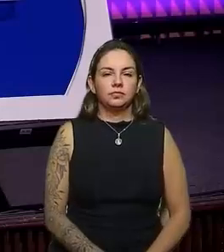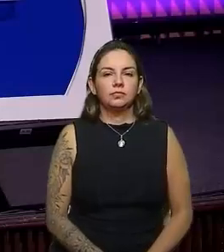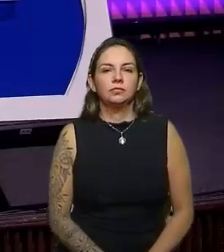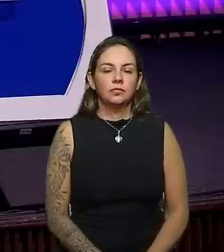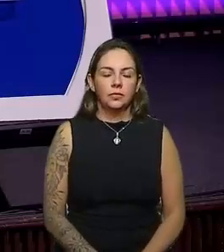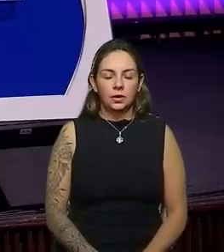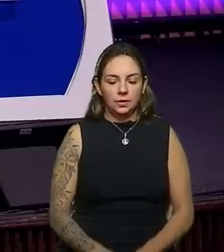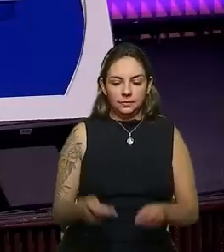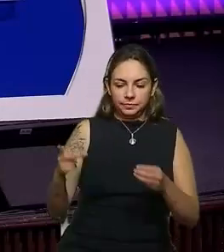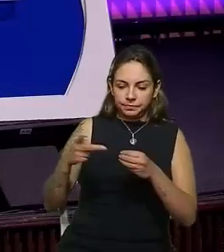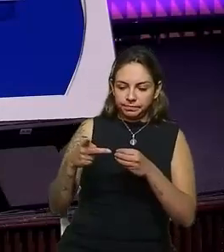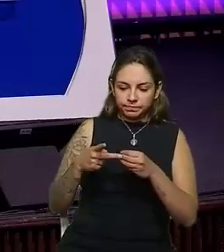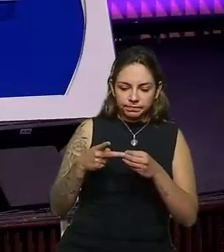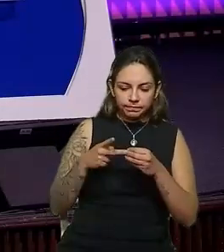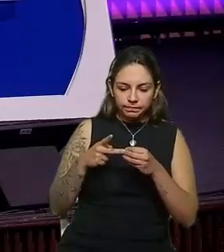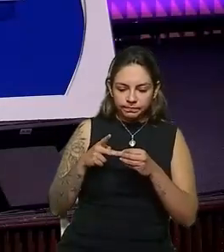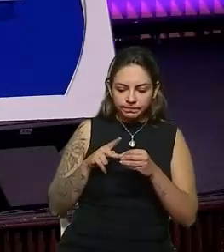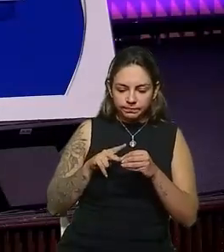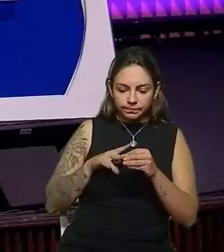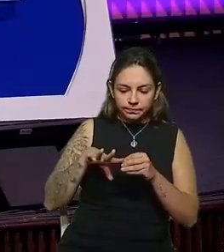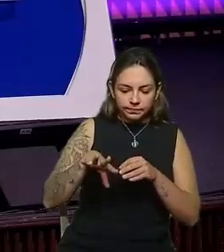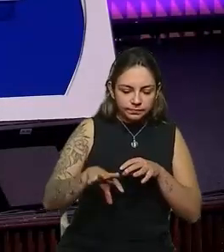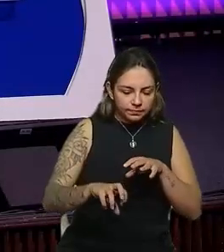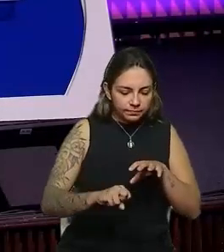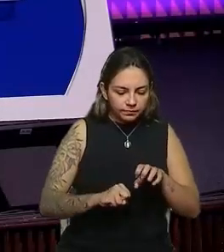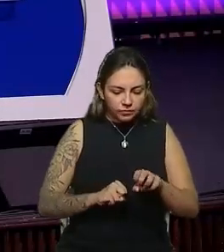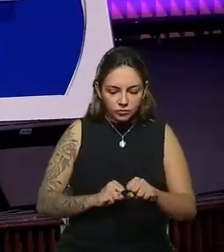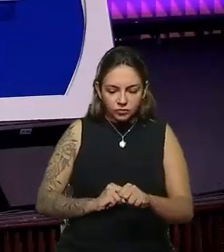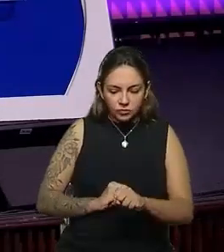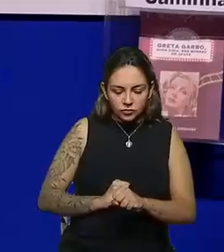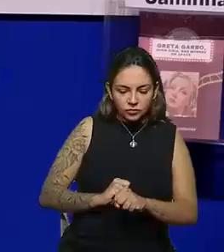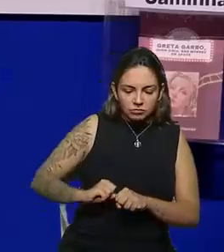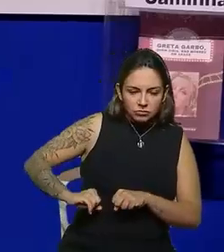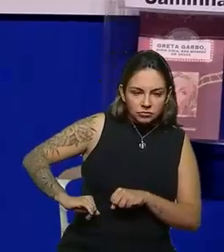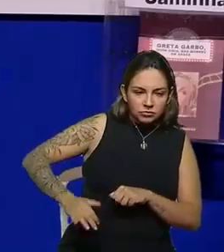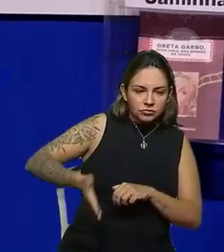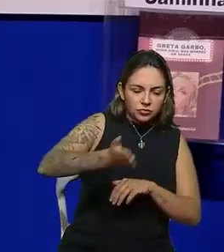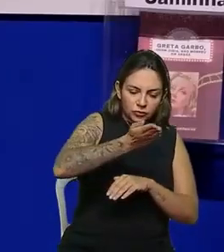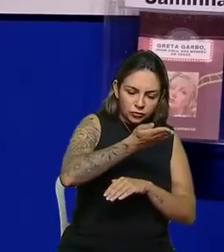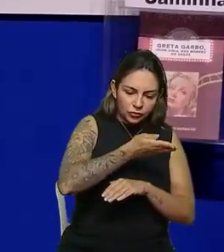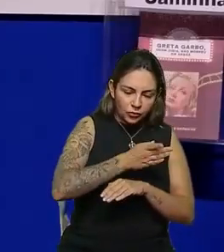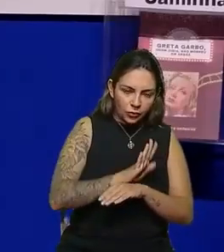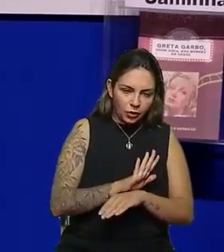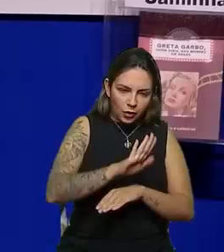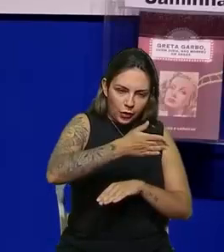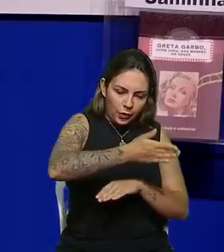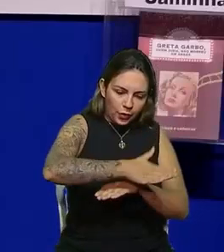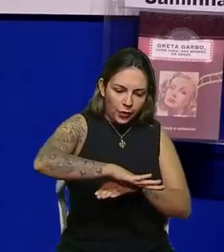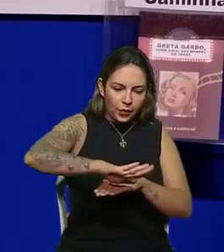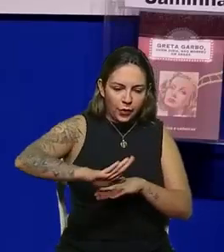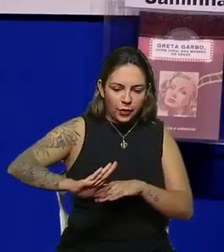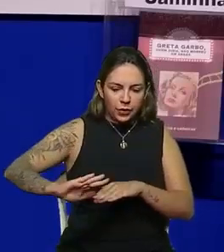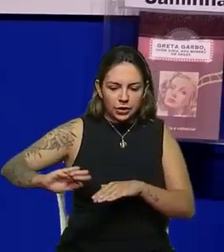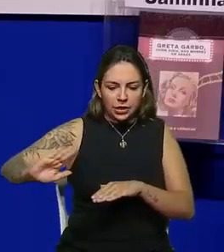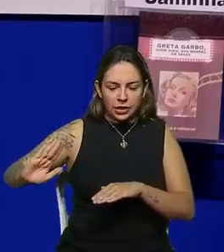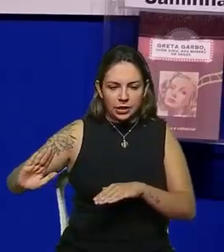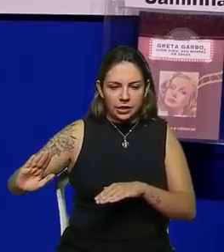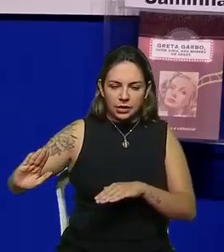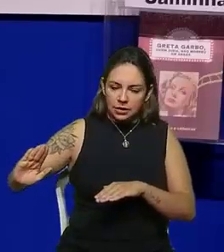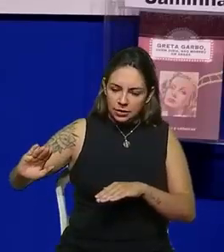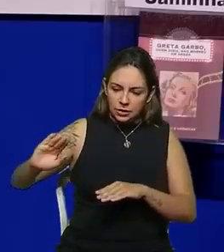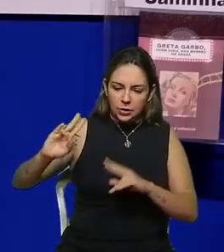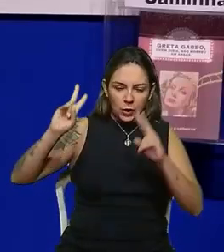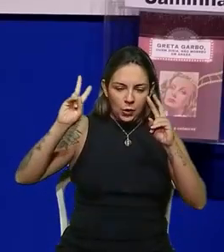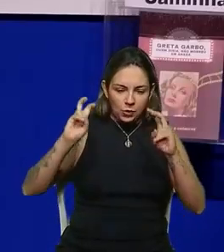As pedras o absorvem, ondas de carinho te envolvendo. Os temas passam, eu sei que